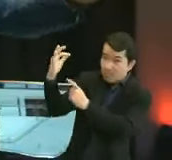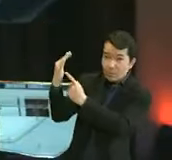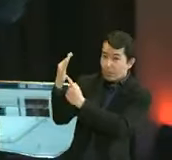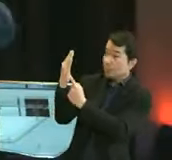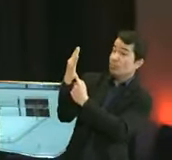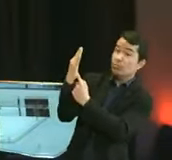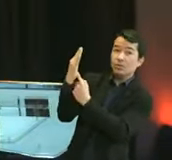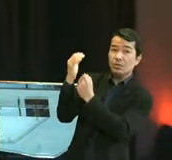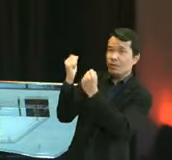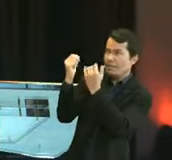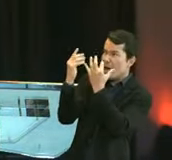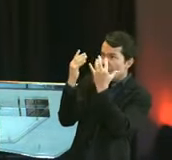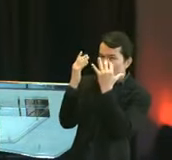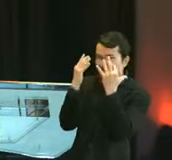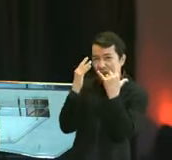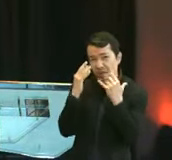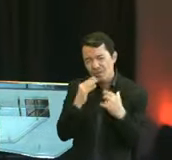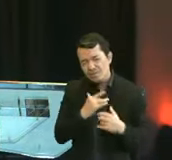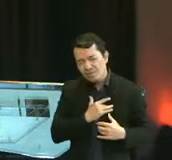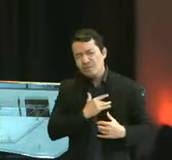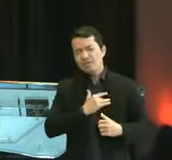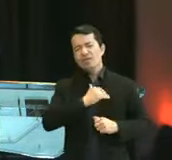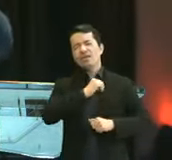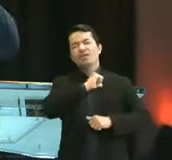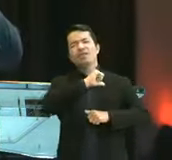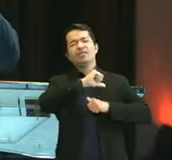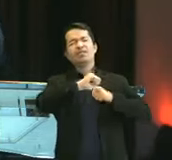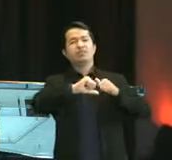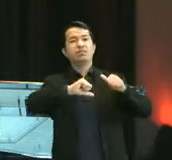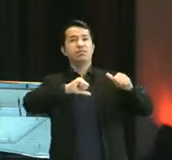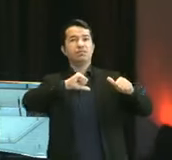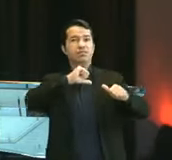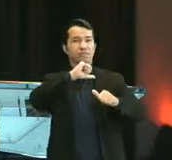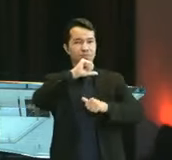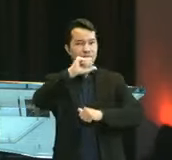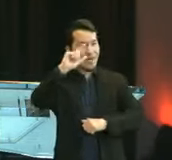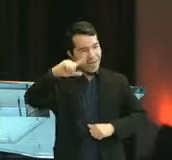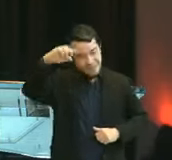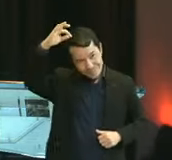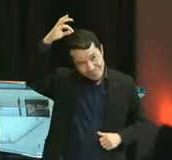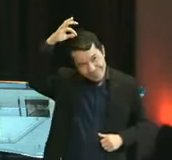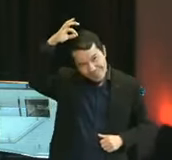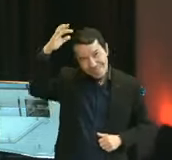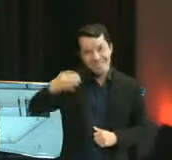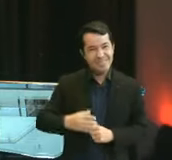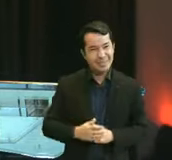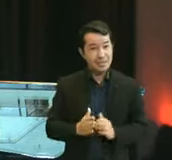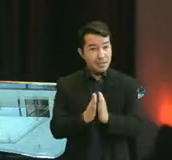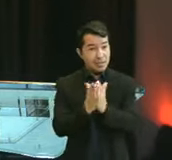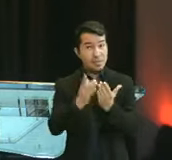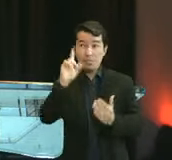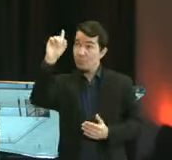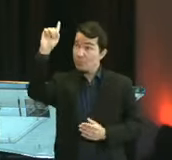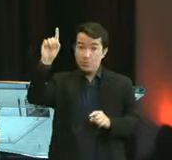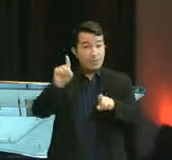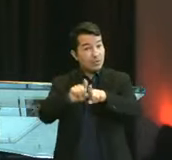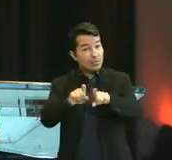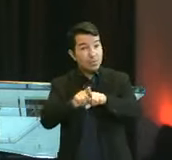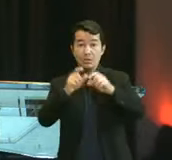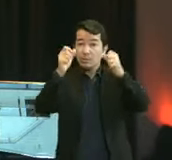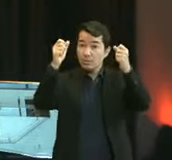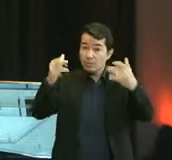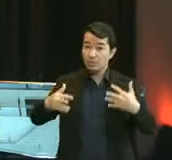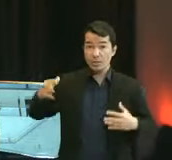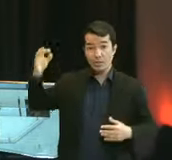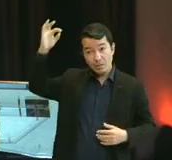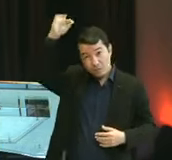nossa carne. A palavra de Deus, ao falar do fruto do Espírito que é liberado nas nossas vidas, ela fala de alegria, de